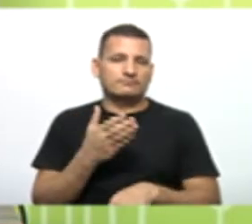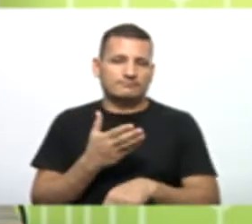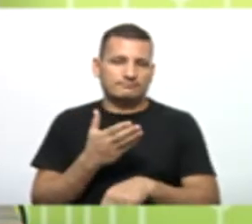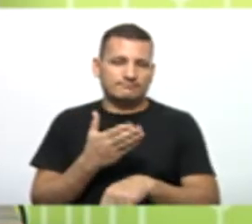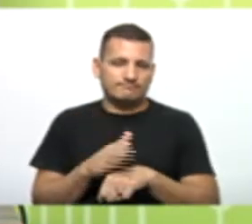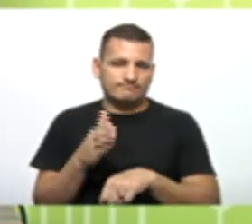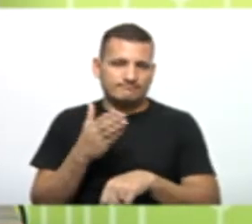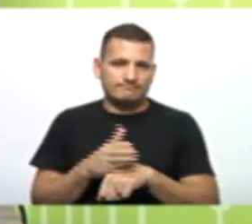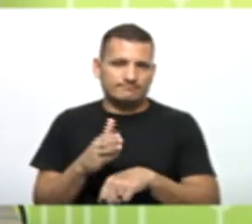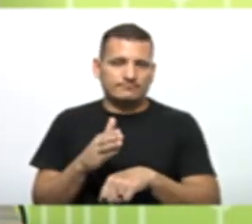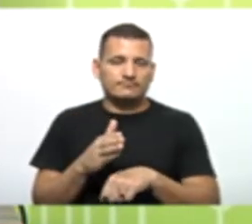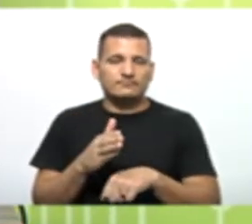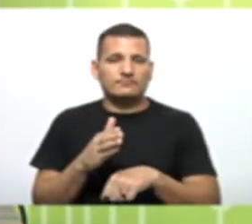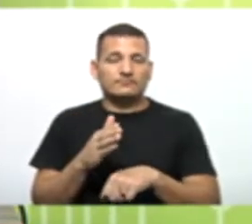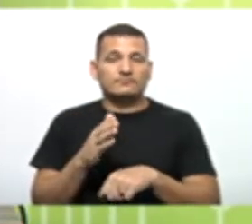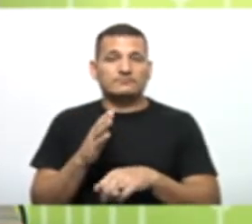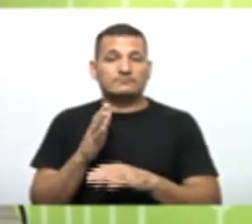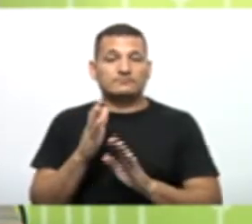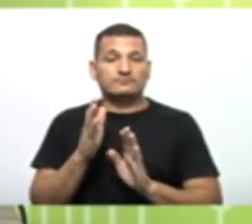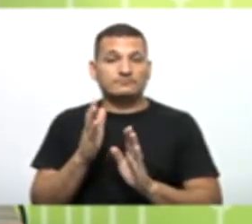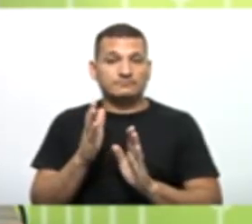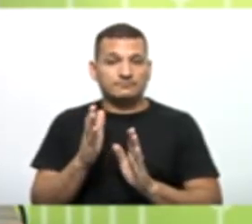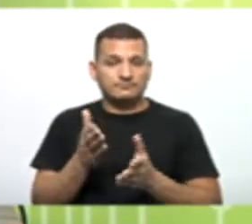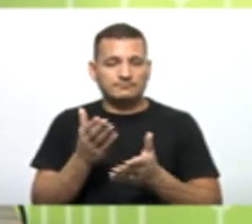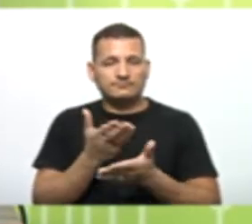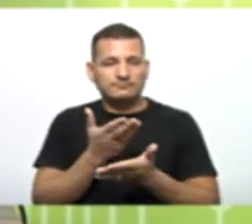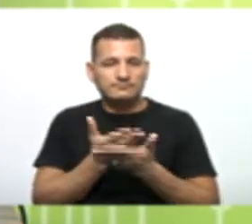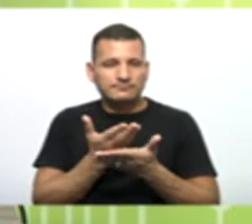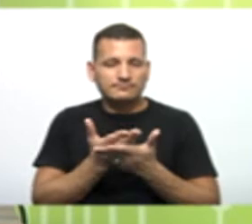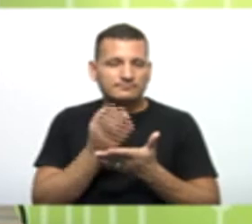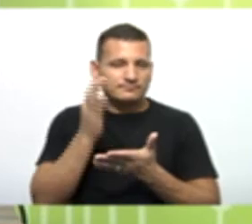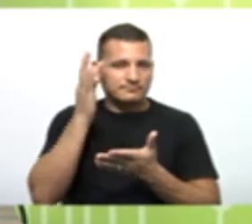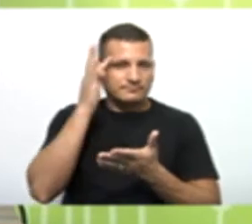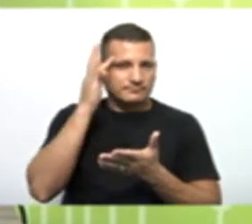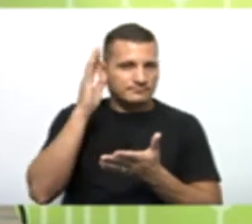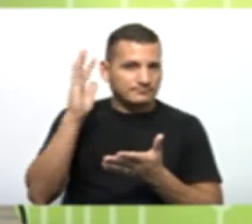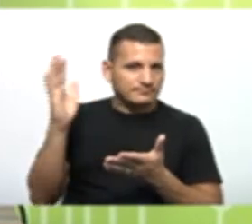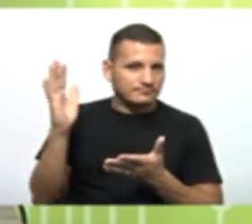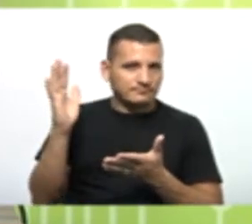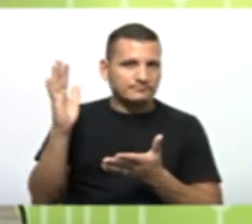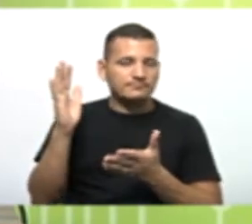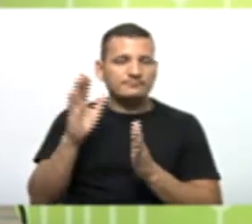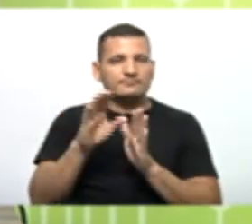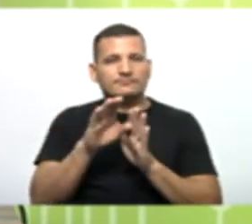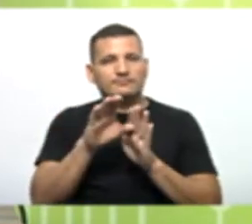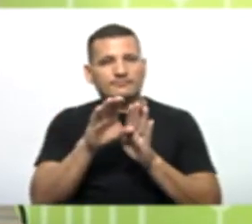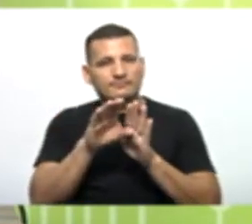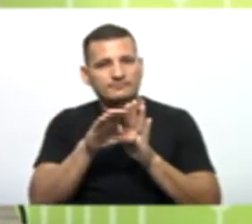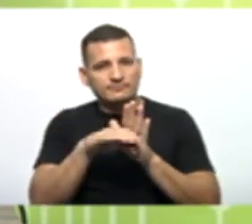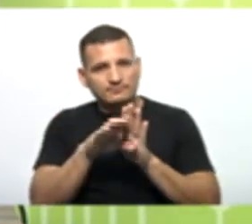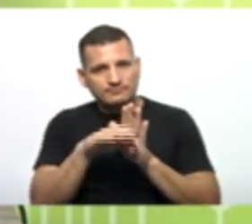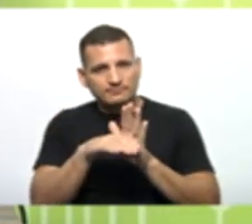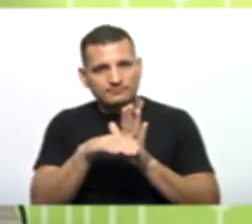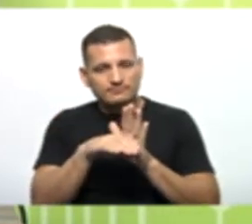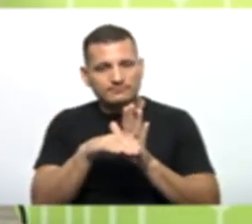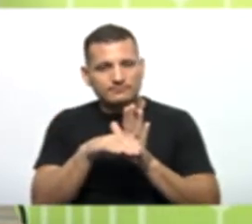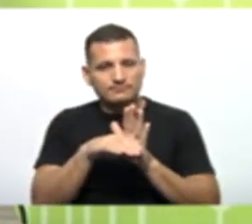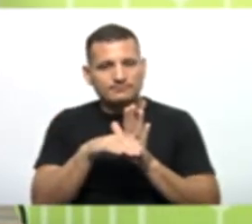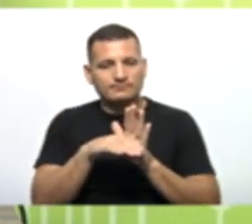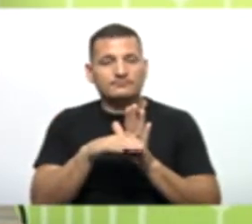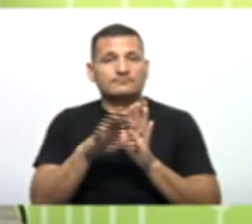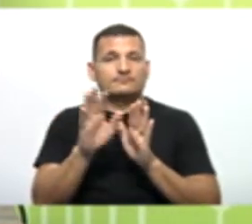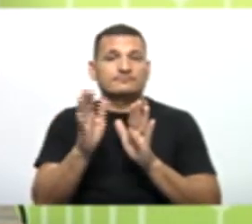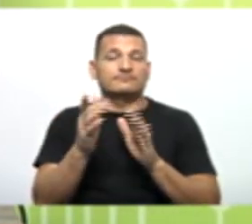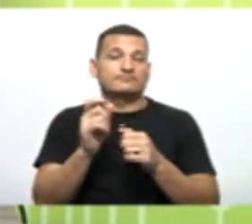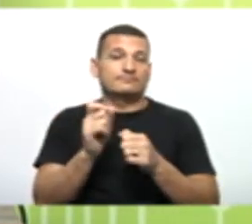Até agora nós vimos uma parte mais teórica, uma parte mais conceitual, de construção, fizemos o esqueleto